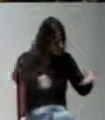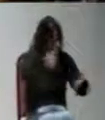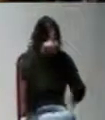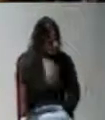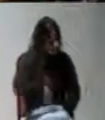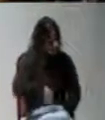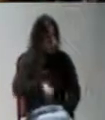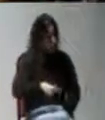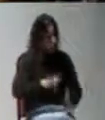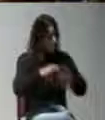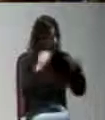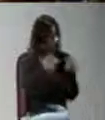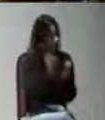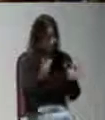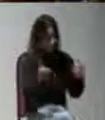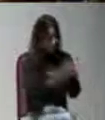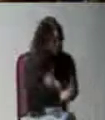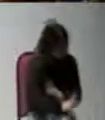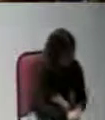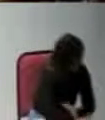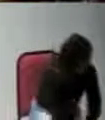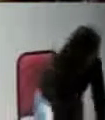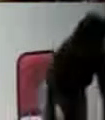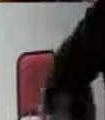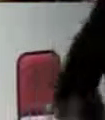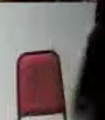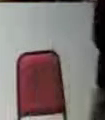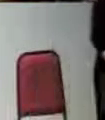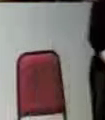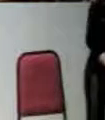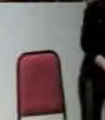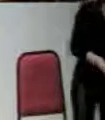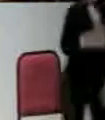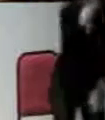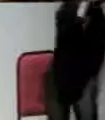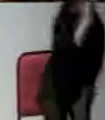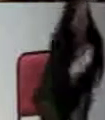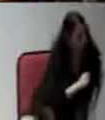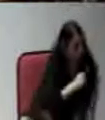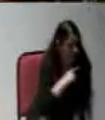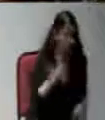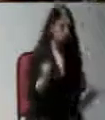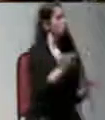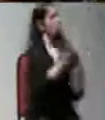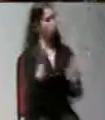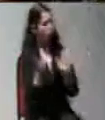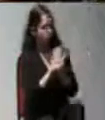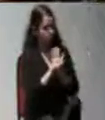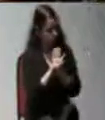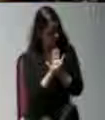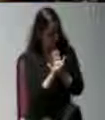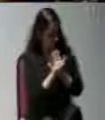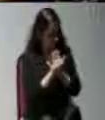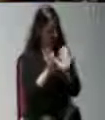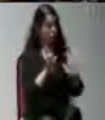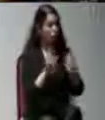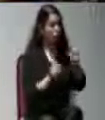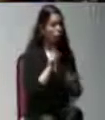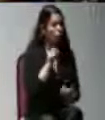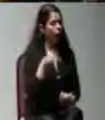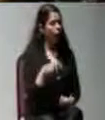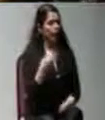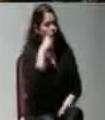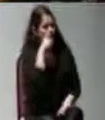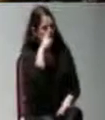comunidades já constituídas, sujeitos já estabelecidos. Quando está em jogo, são comunidades não